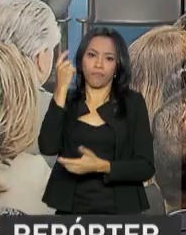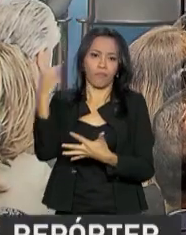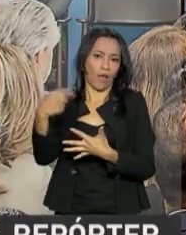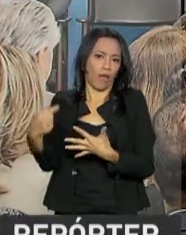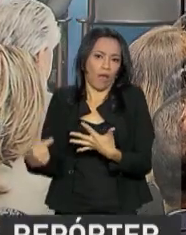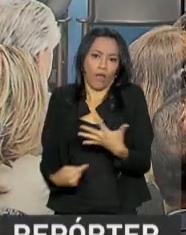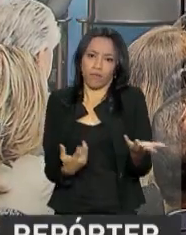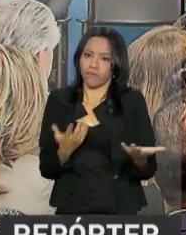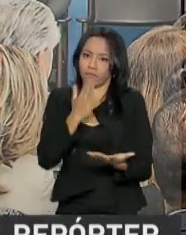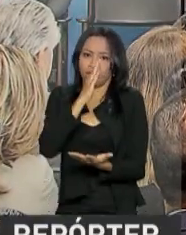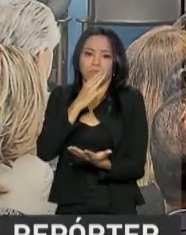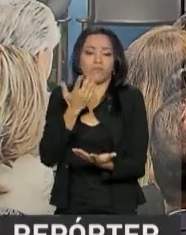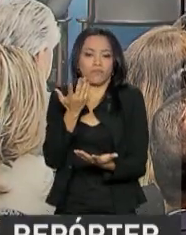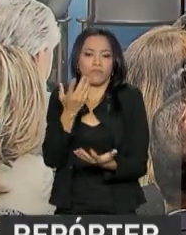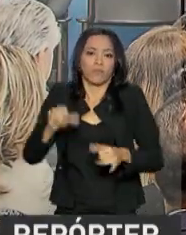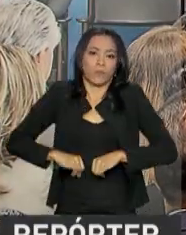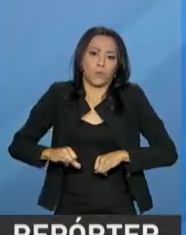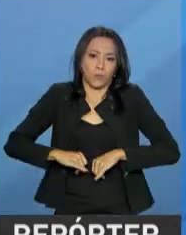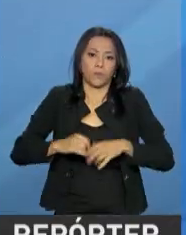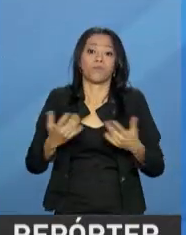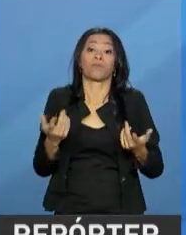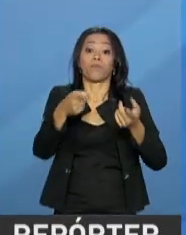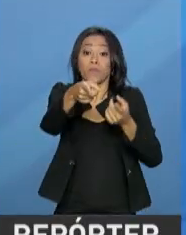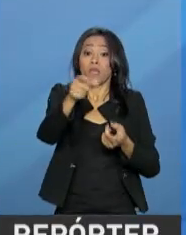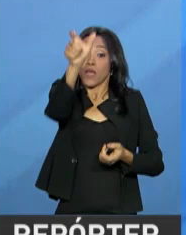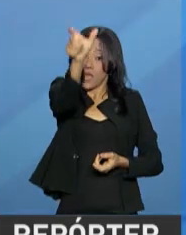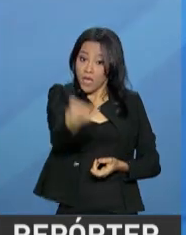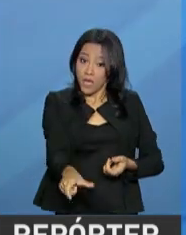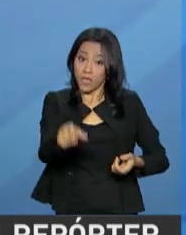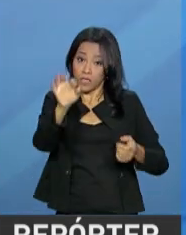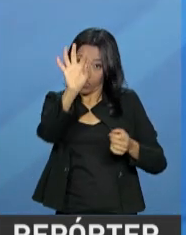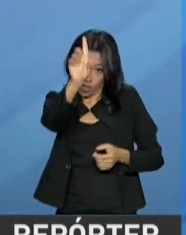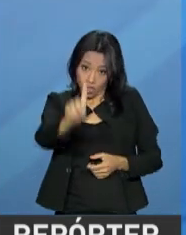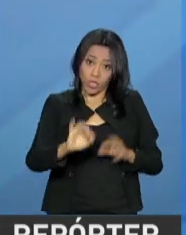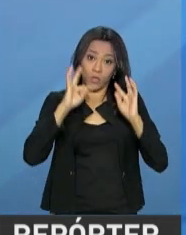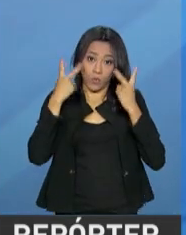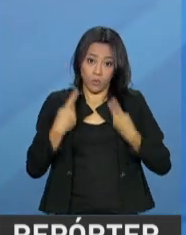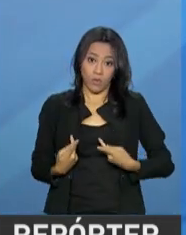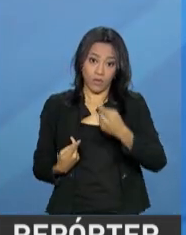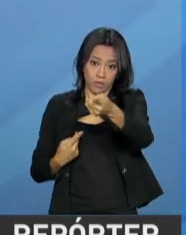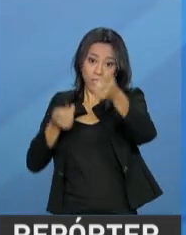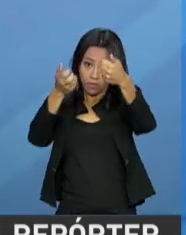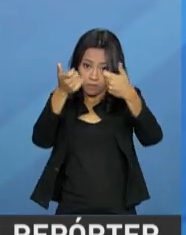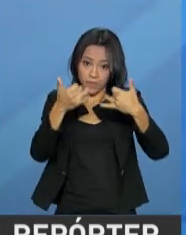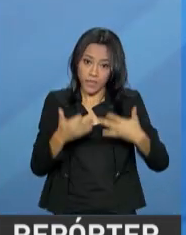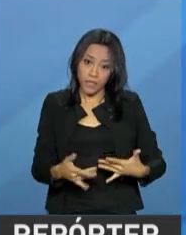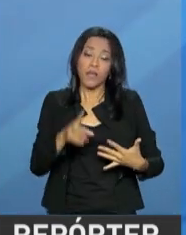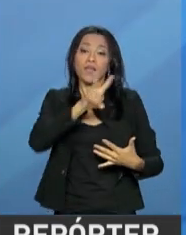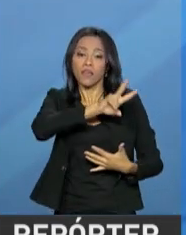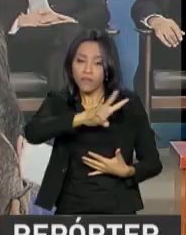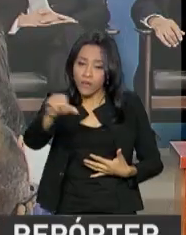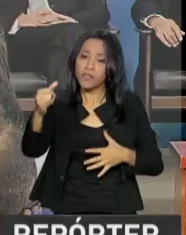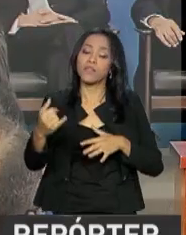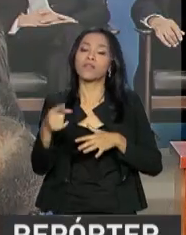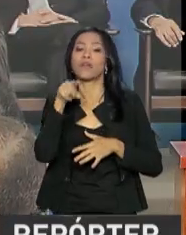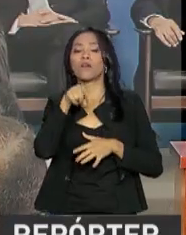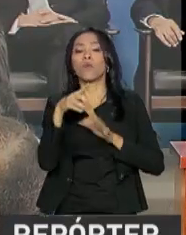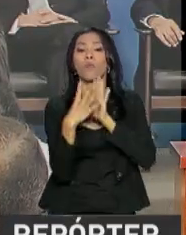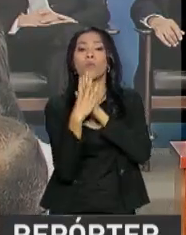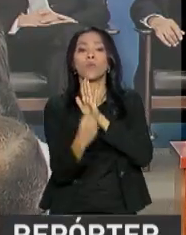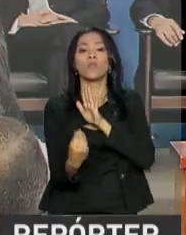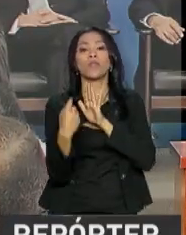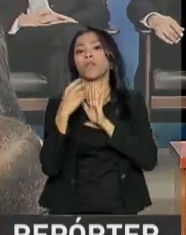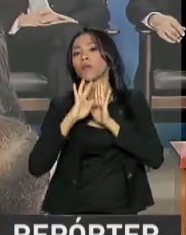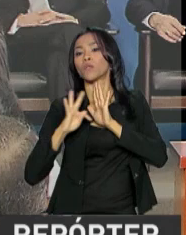ministro dos direitos humanos afirmou que a mudança será aplicada na administração pública autarquias fundações públicas